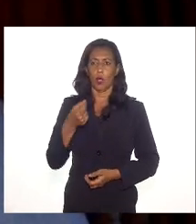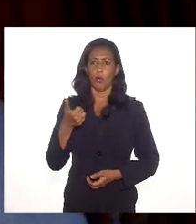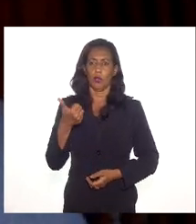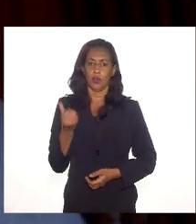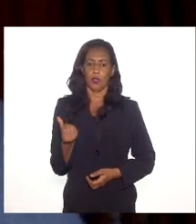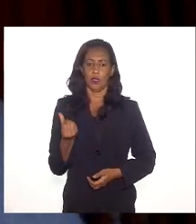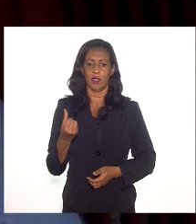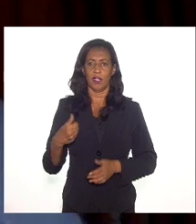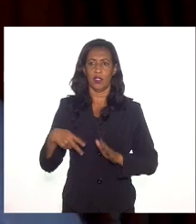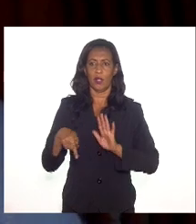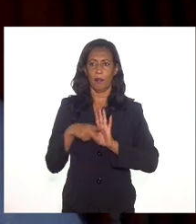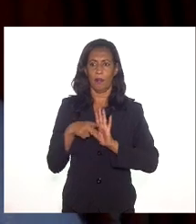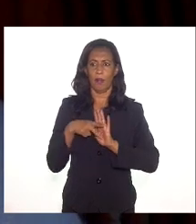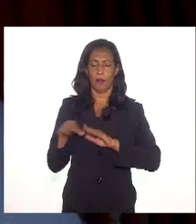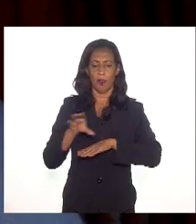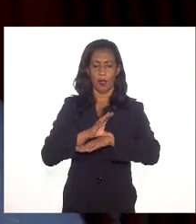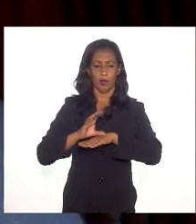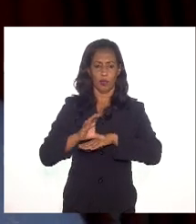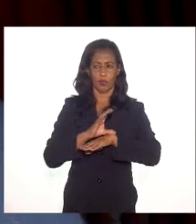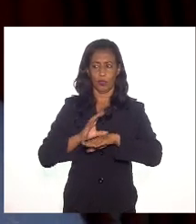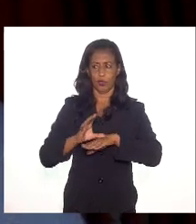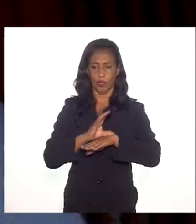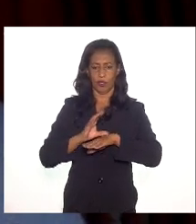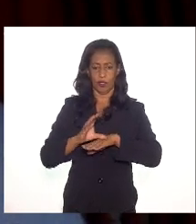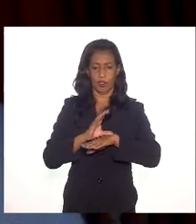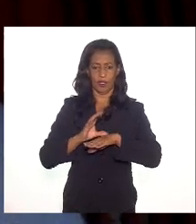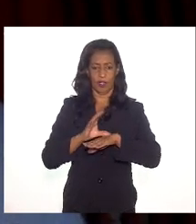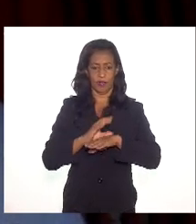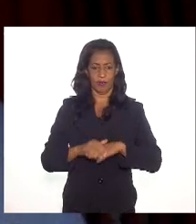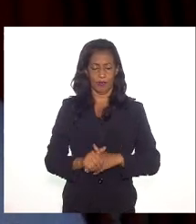o parecer é pela constitucionalidade.